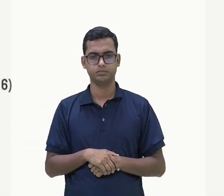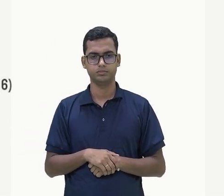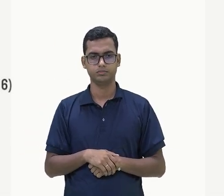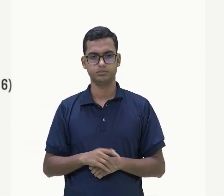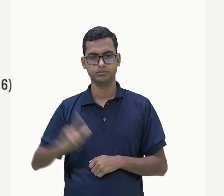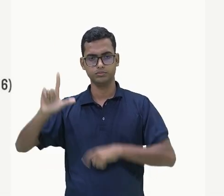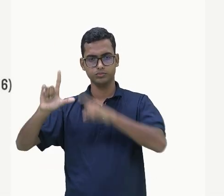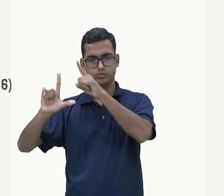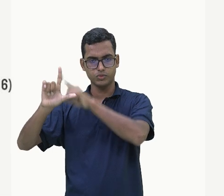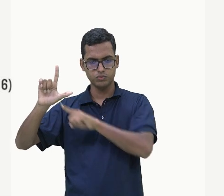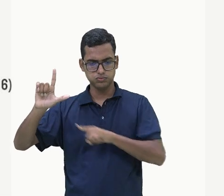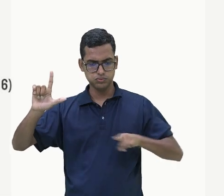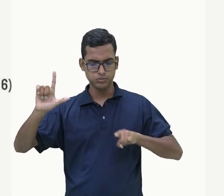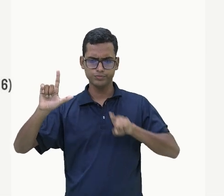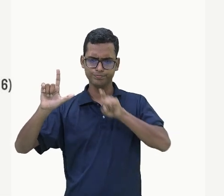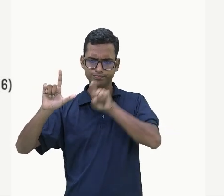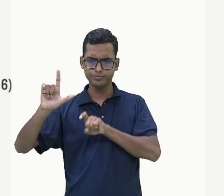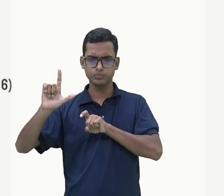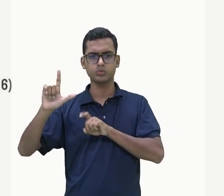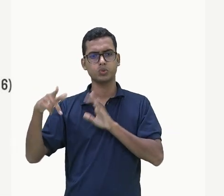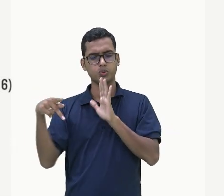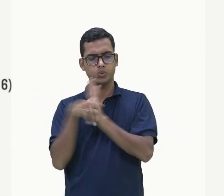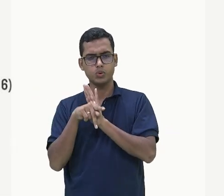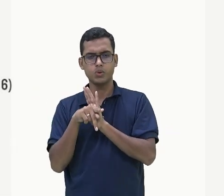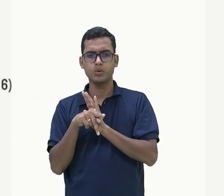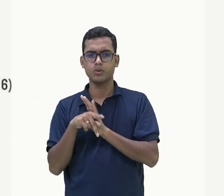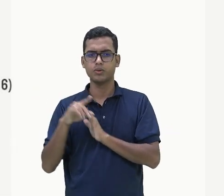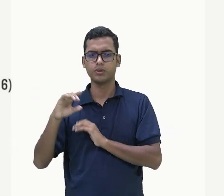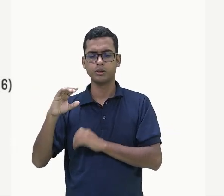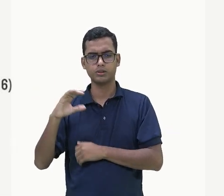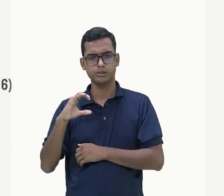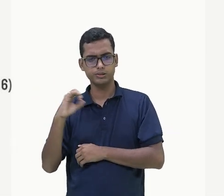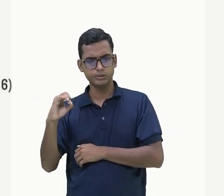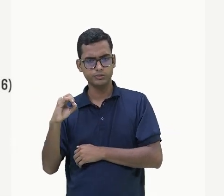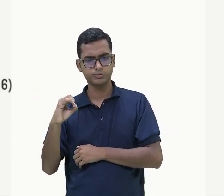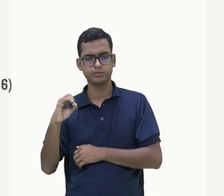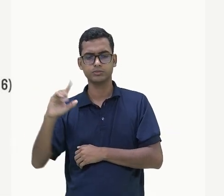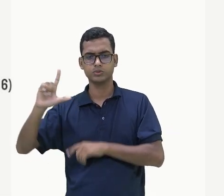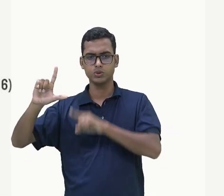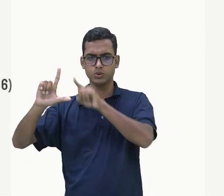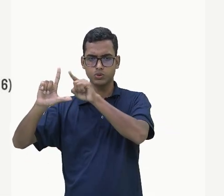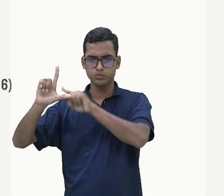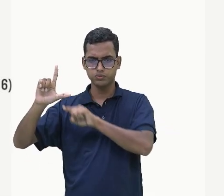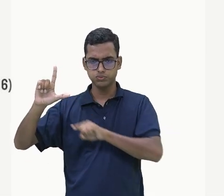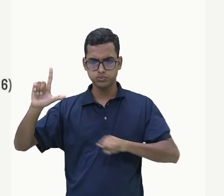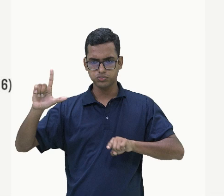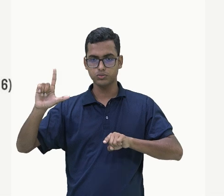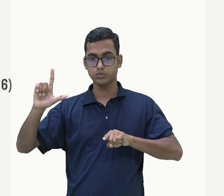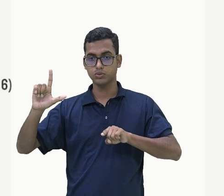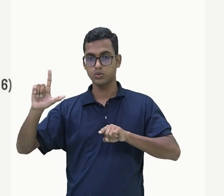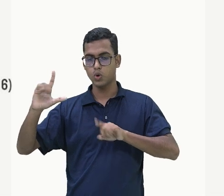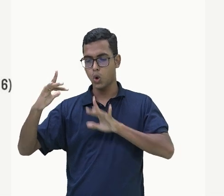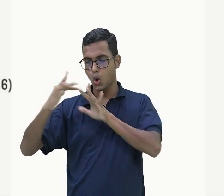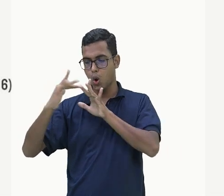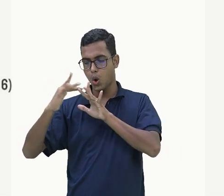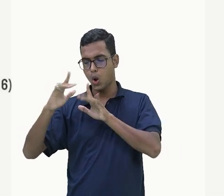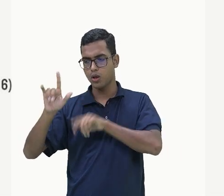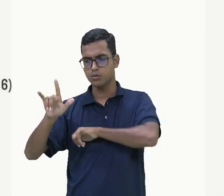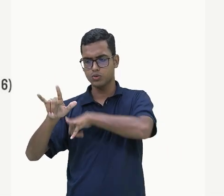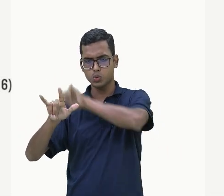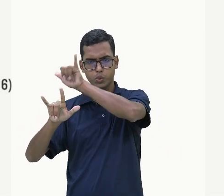aproxime muito do zero, esse gráfico ele não toca o eixo y,